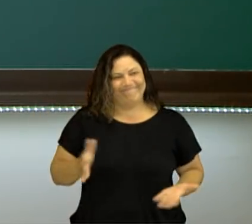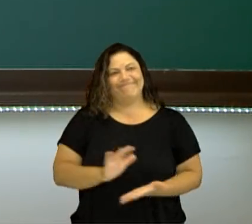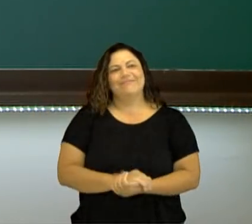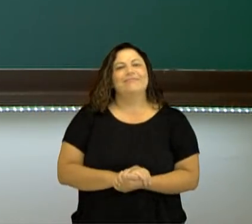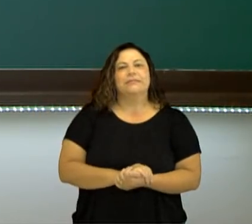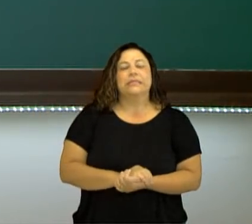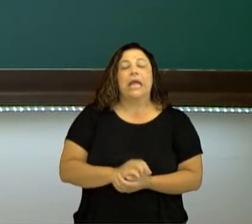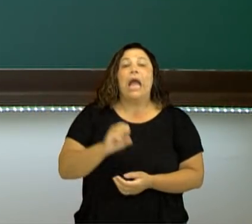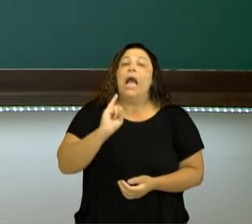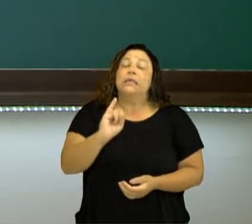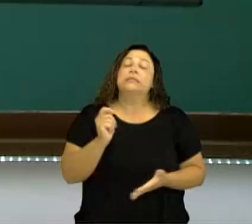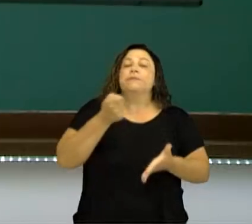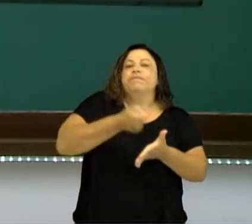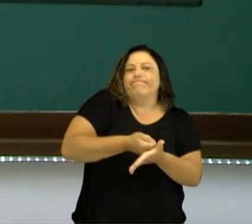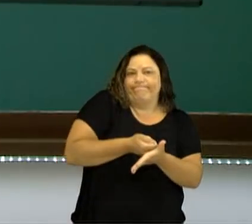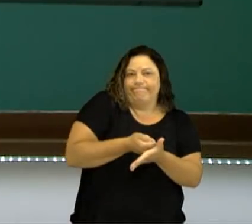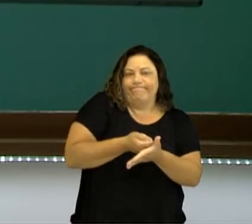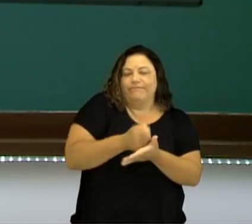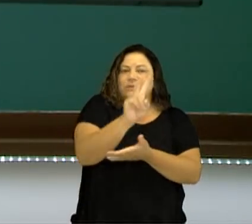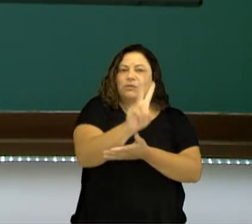preço do litro de combustível for R$